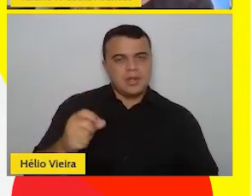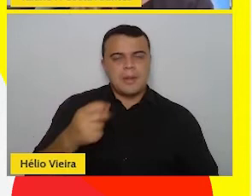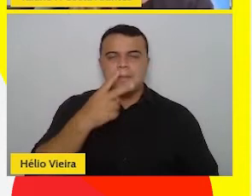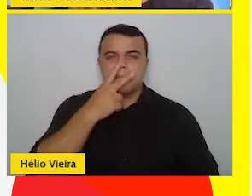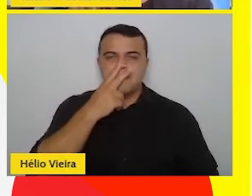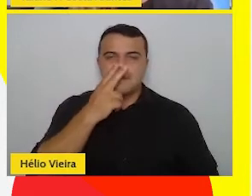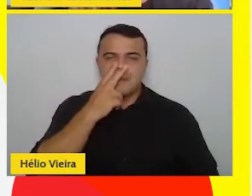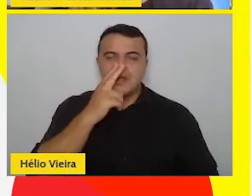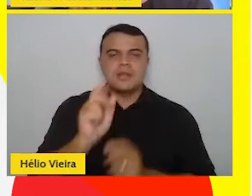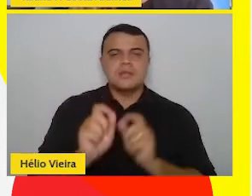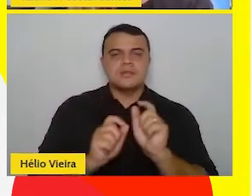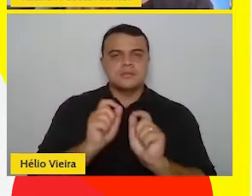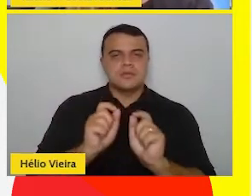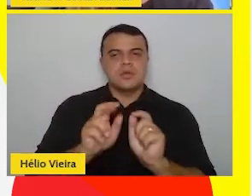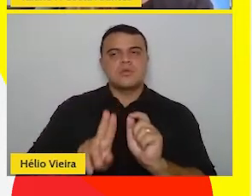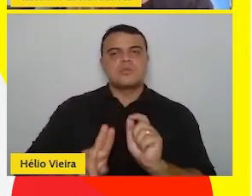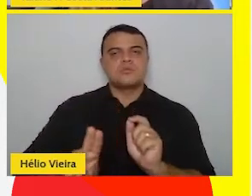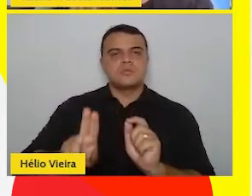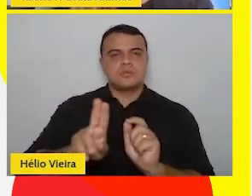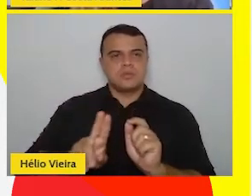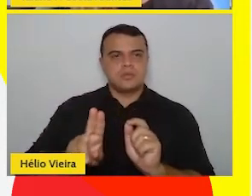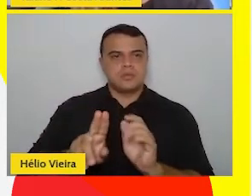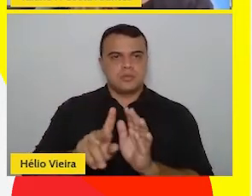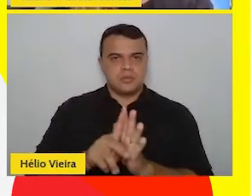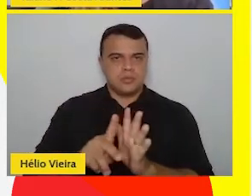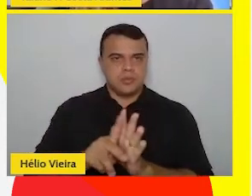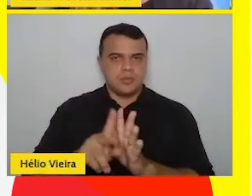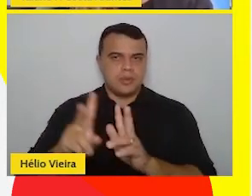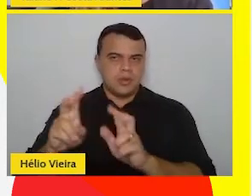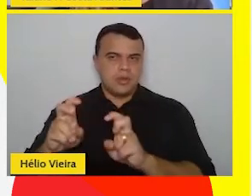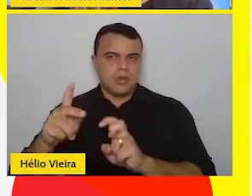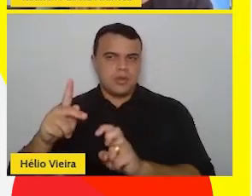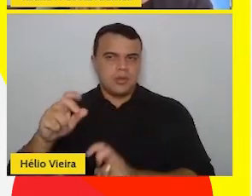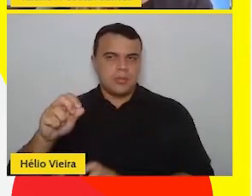similar ao utilizado do movimento